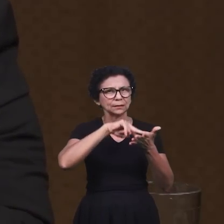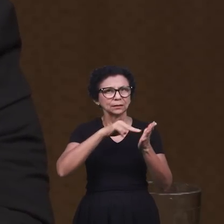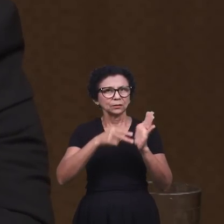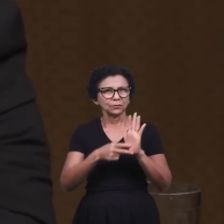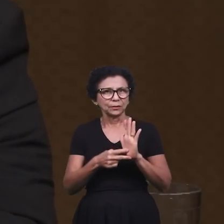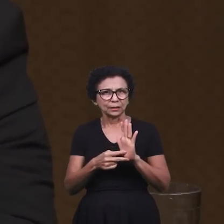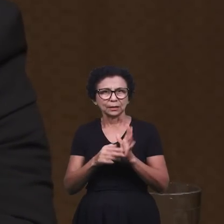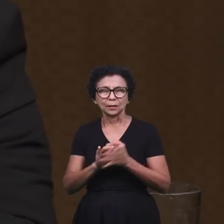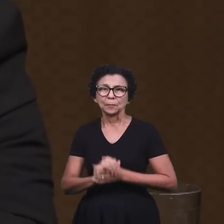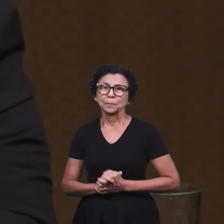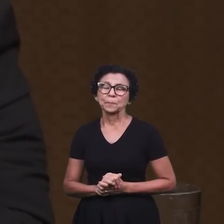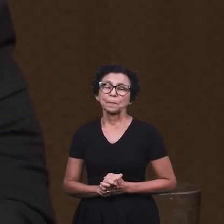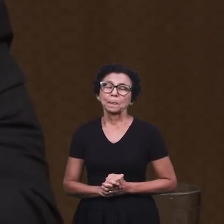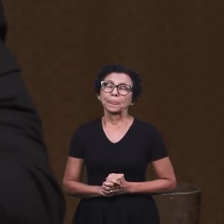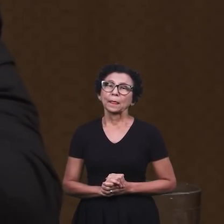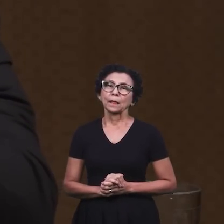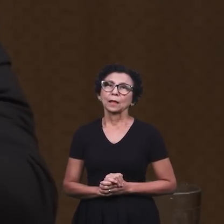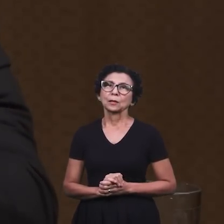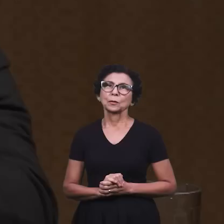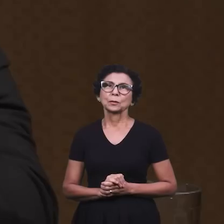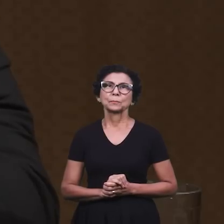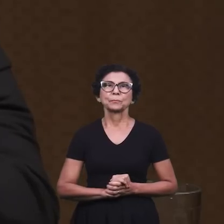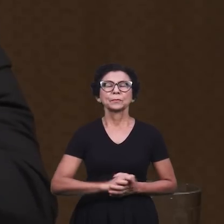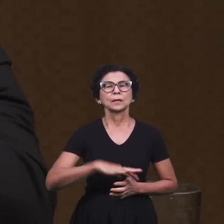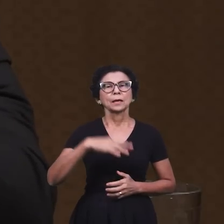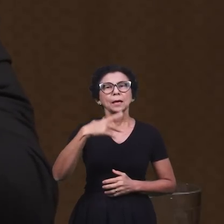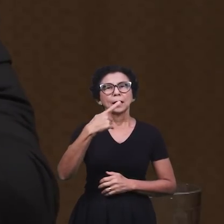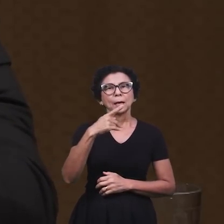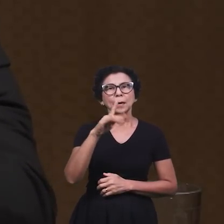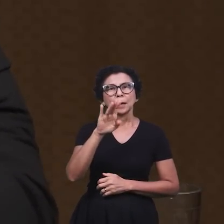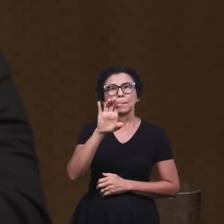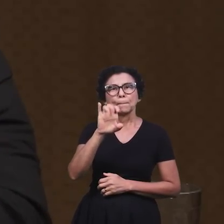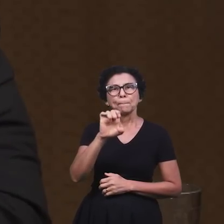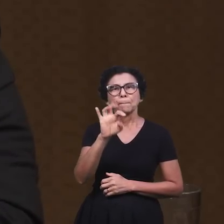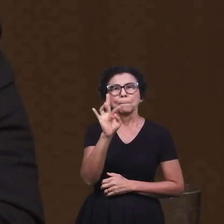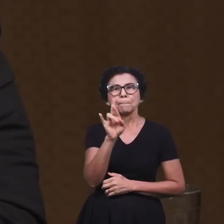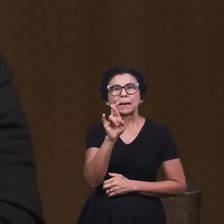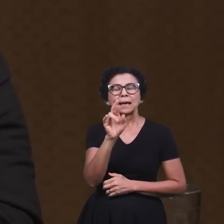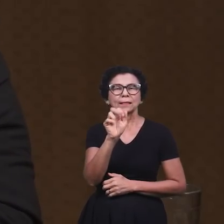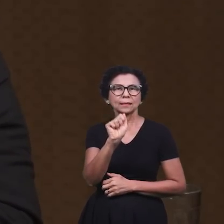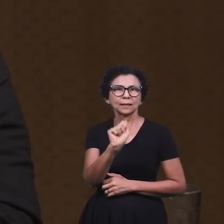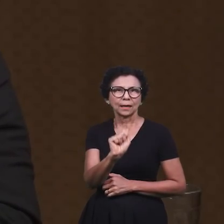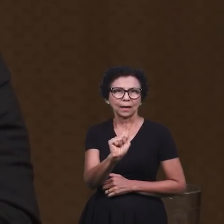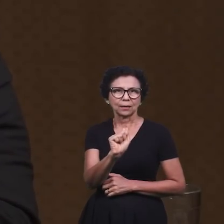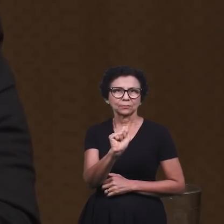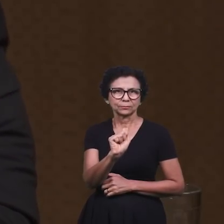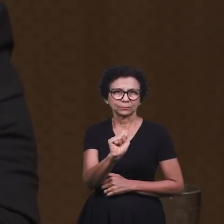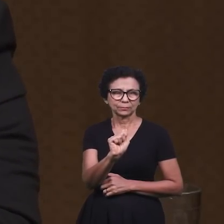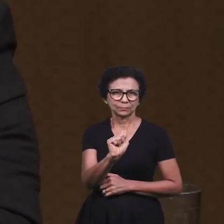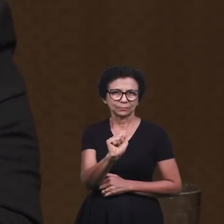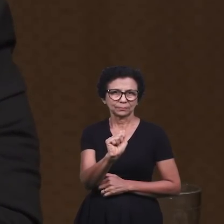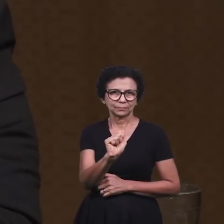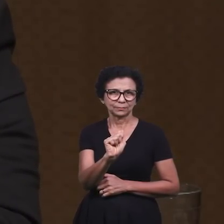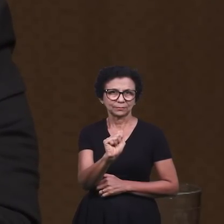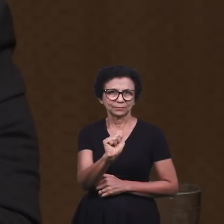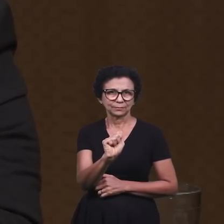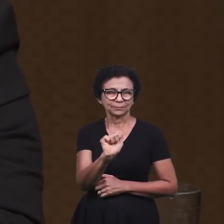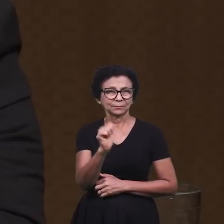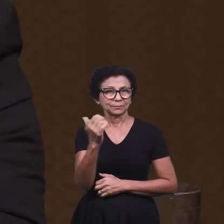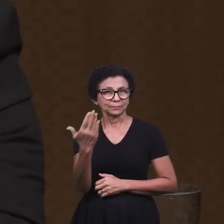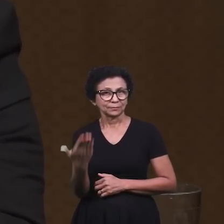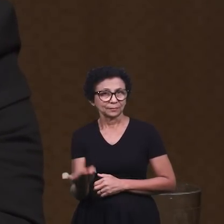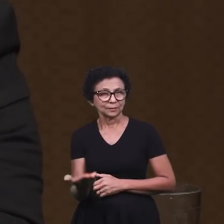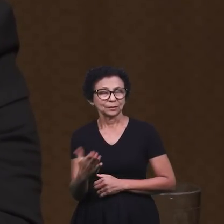fala sobre esta pedra, ele fala da petra, né? Da rocha, de uma forma completa. Então a pedra é